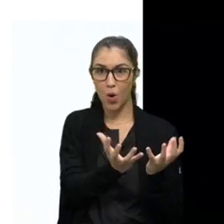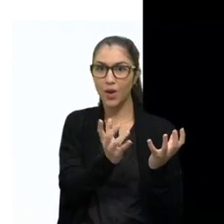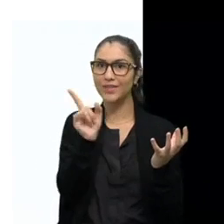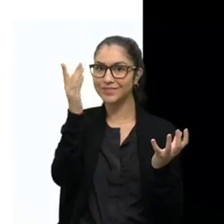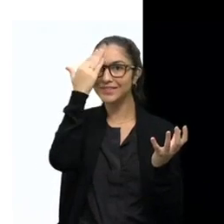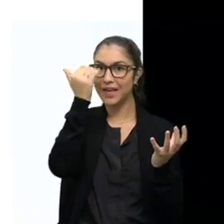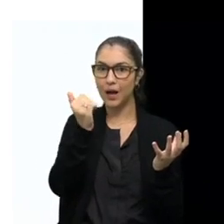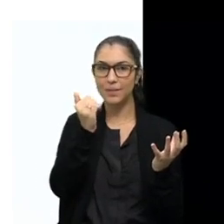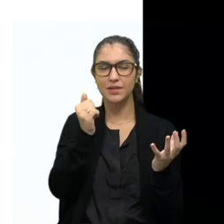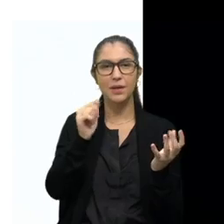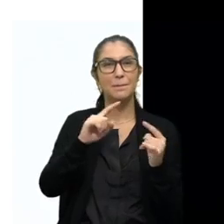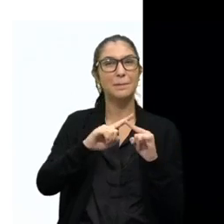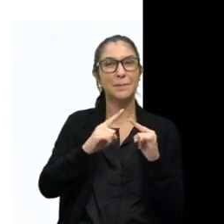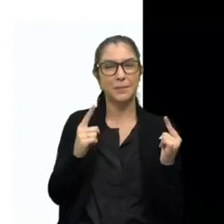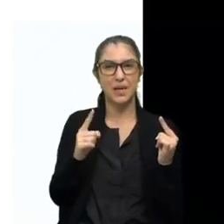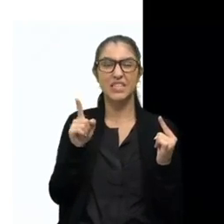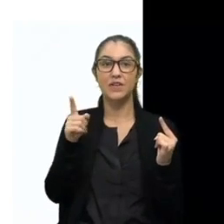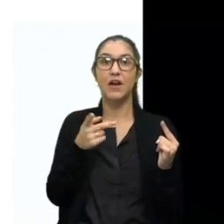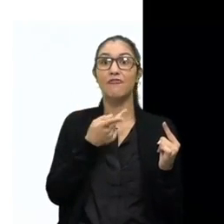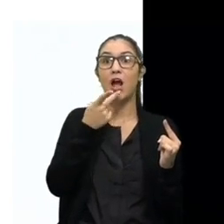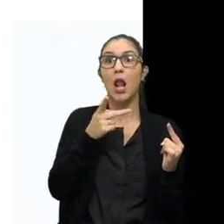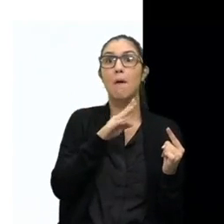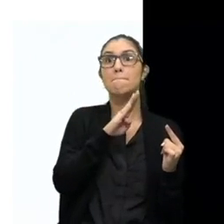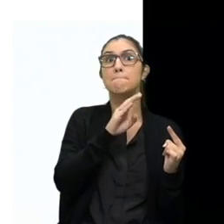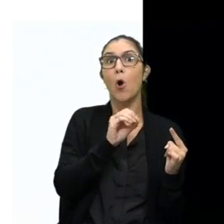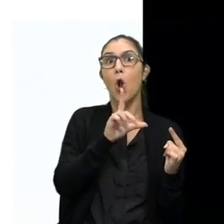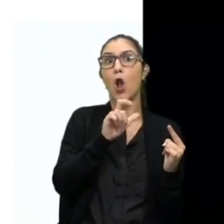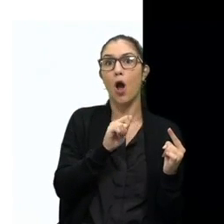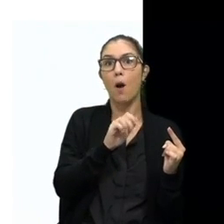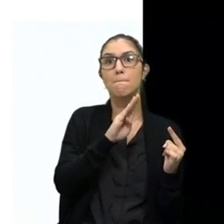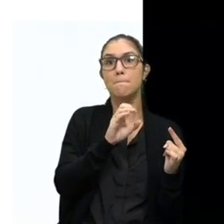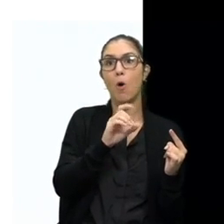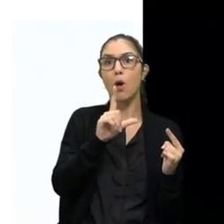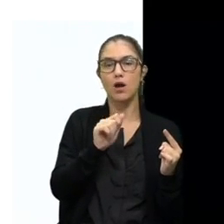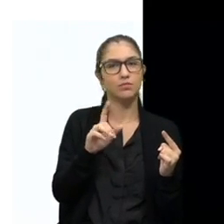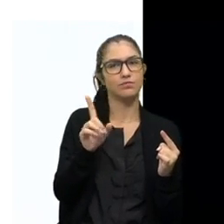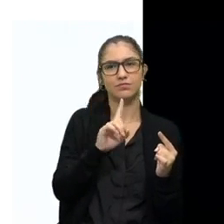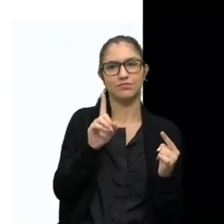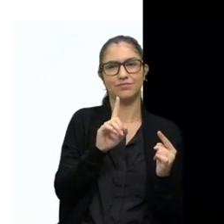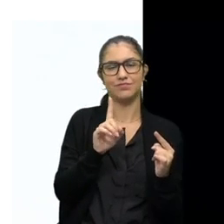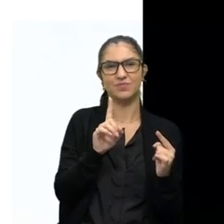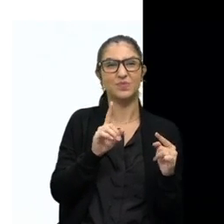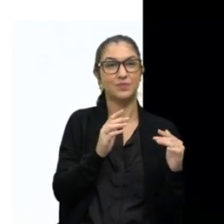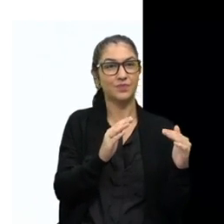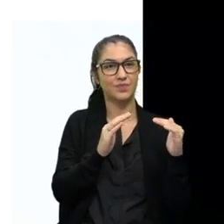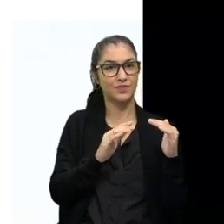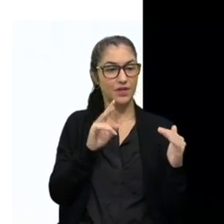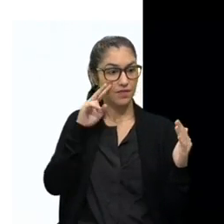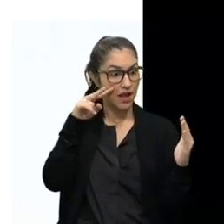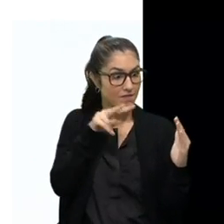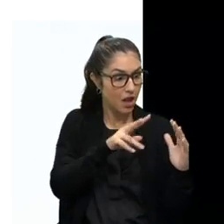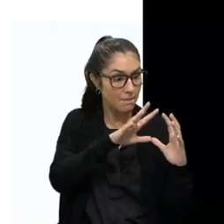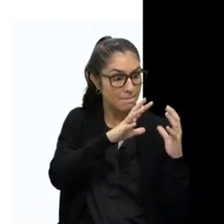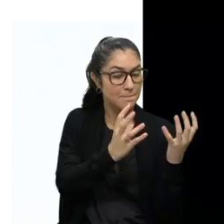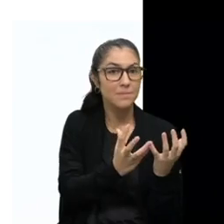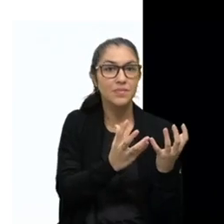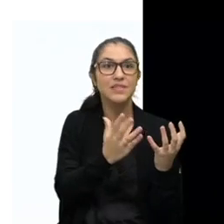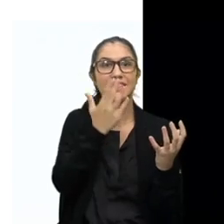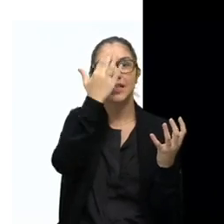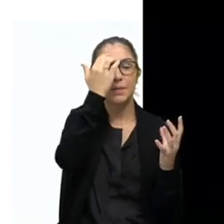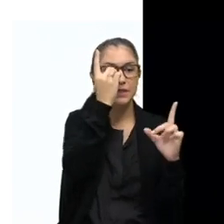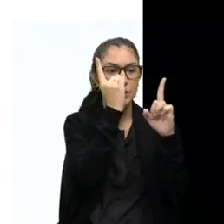bola, ele não vai ficar falando bola, ele não vai. Ele vai bater o olho e ele